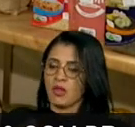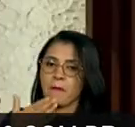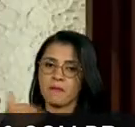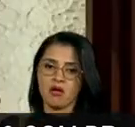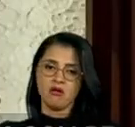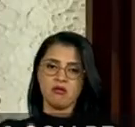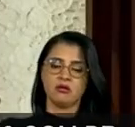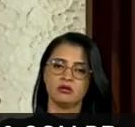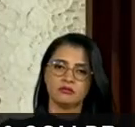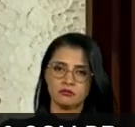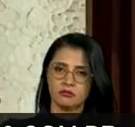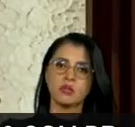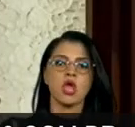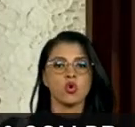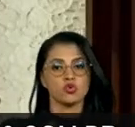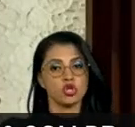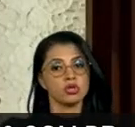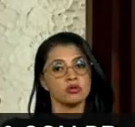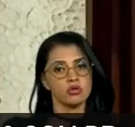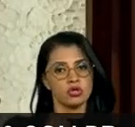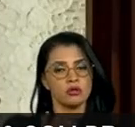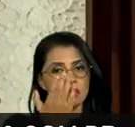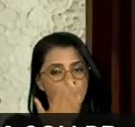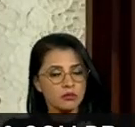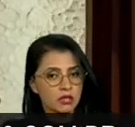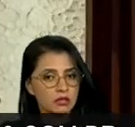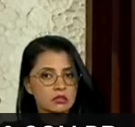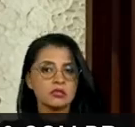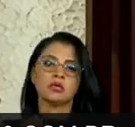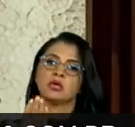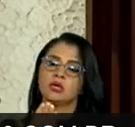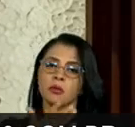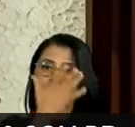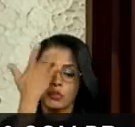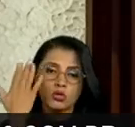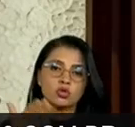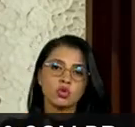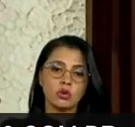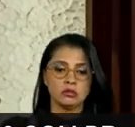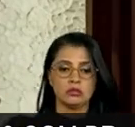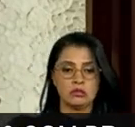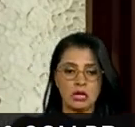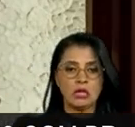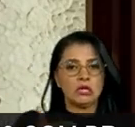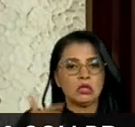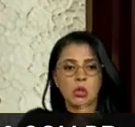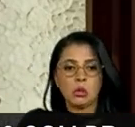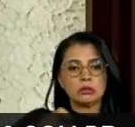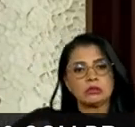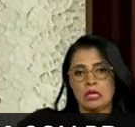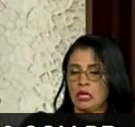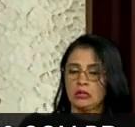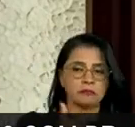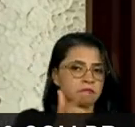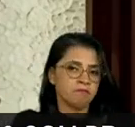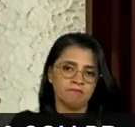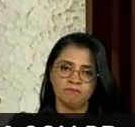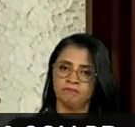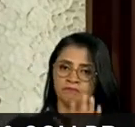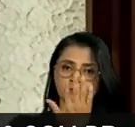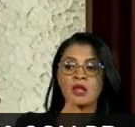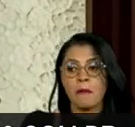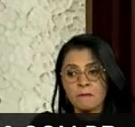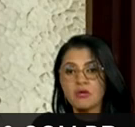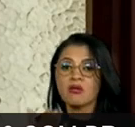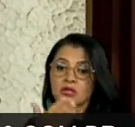saudáveis. É uma forma de garantir não só a alimentação, sobretudo de quem está na cidade, que não consegue produzir, mas uma